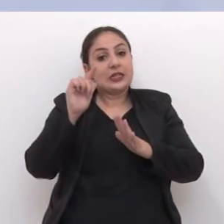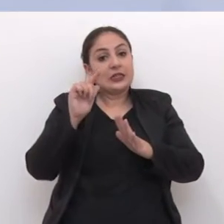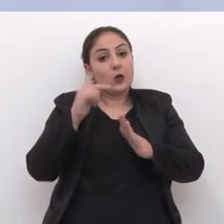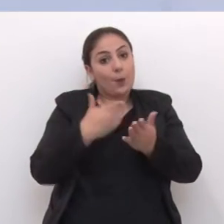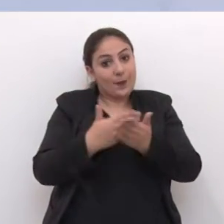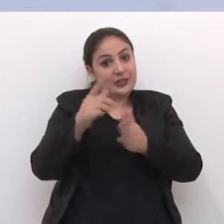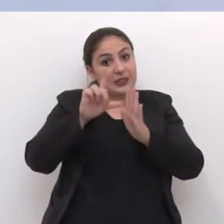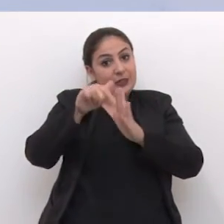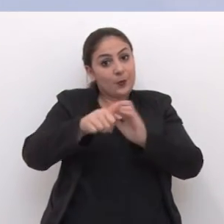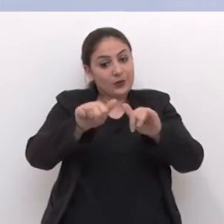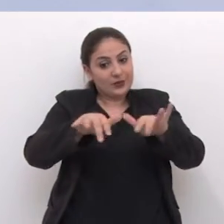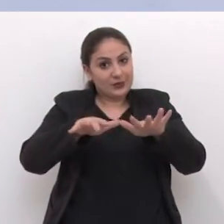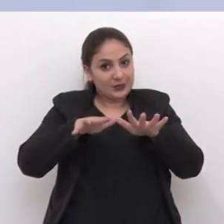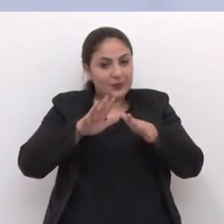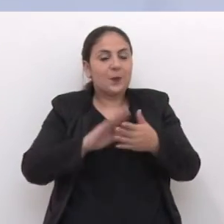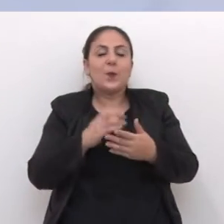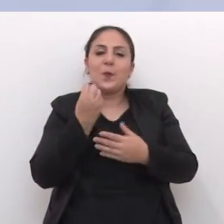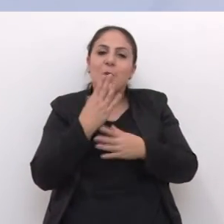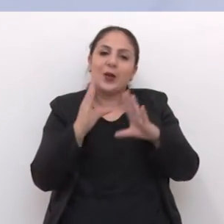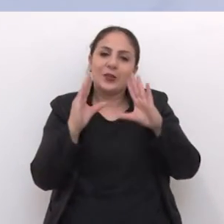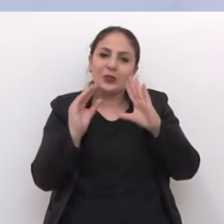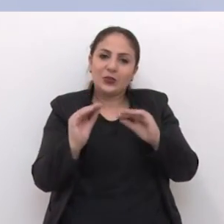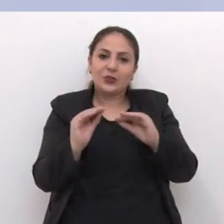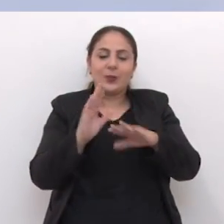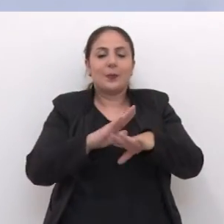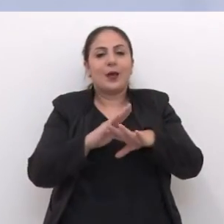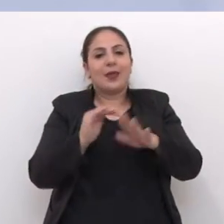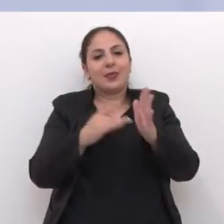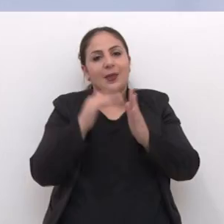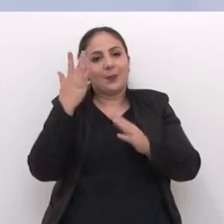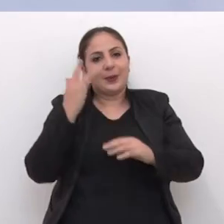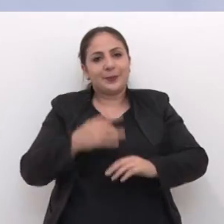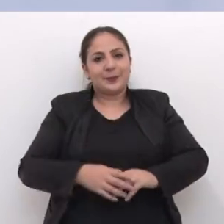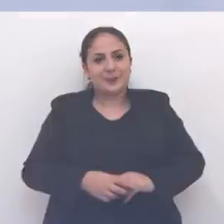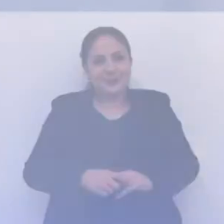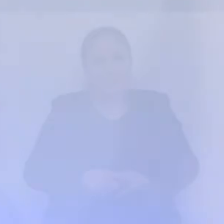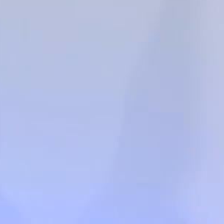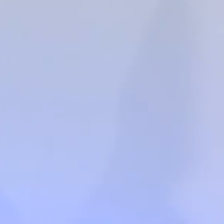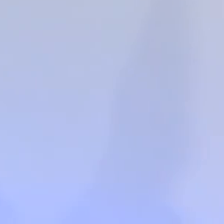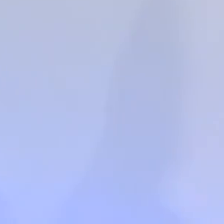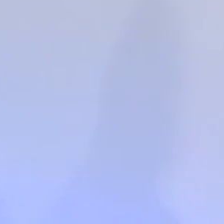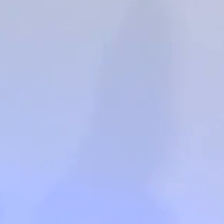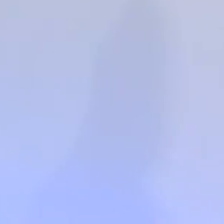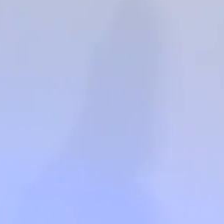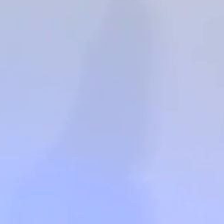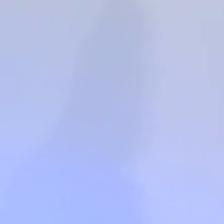Local vai ao ar logo após a sessão plenária. Uma boa noite e até amanhã.